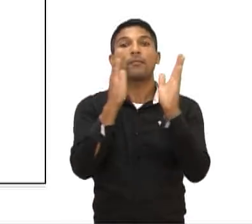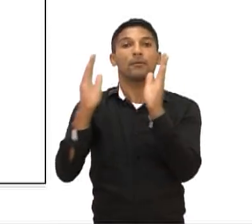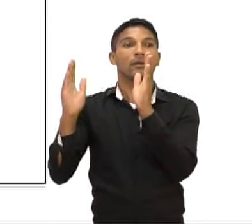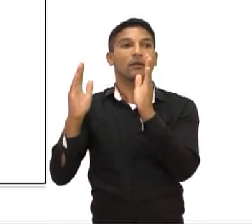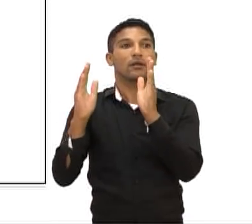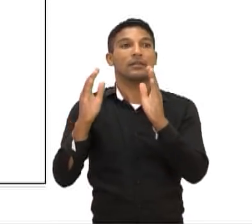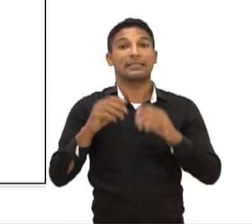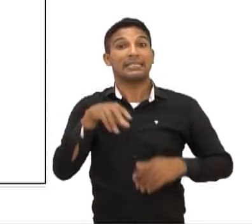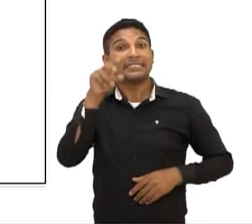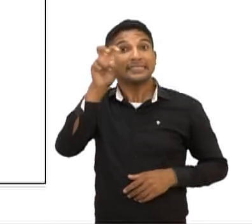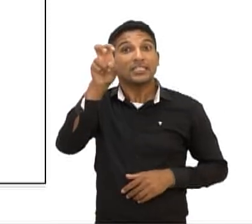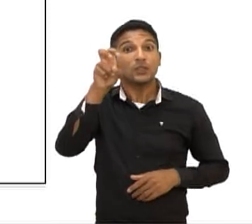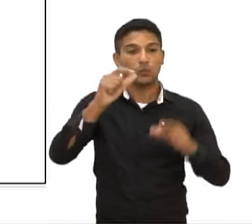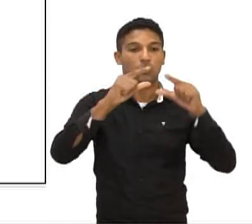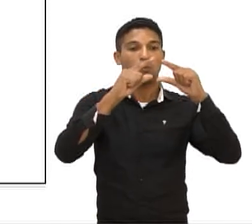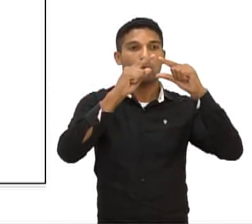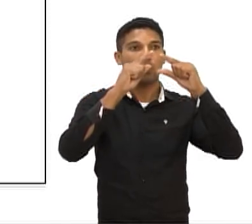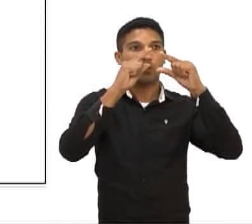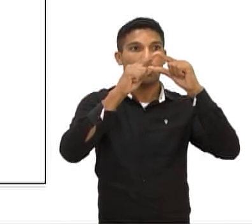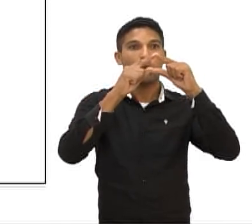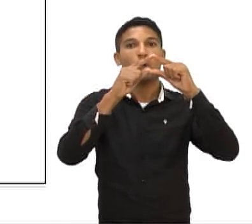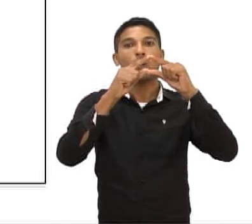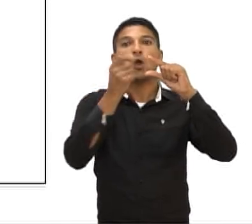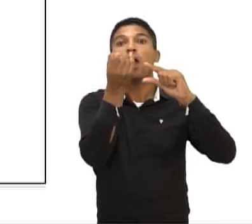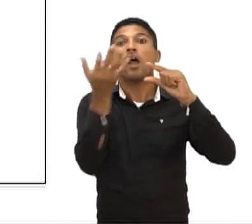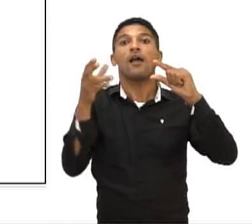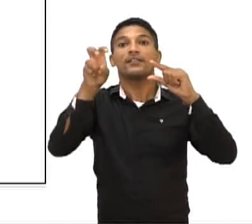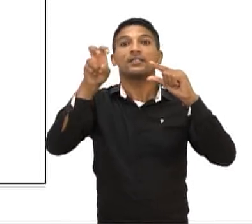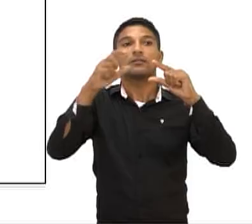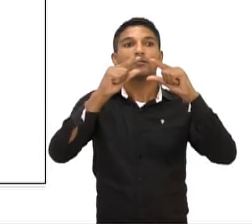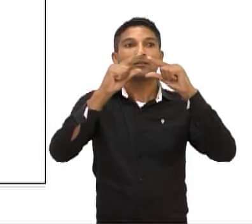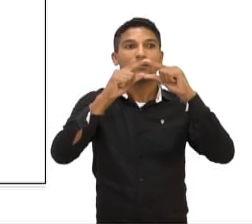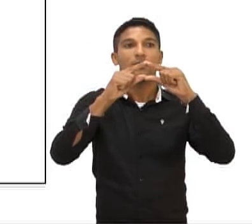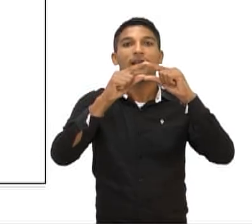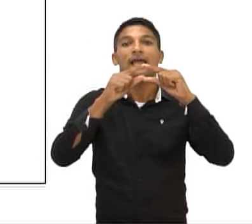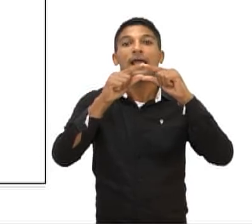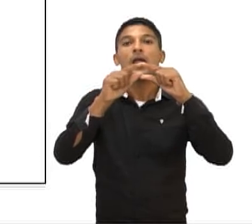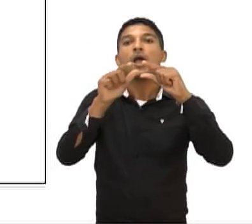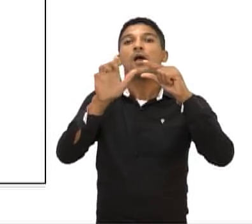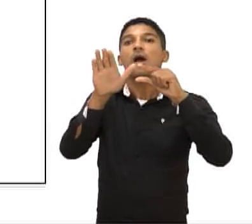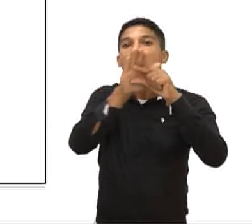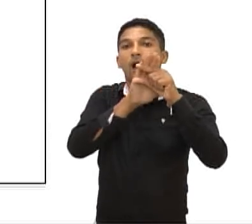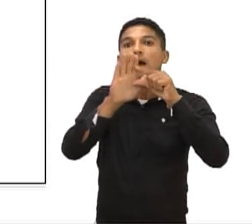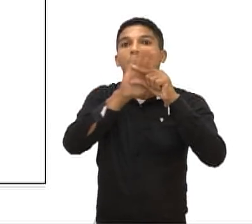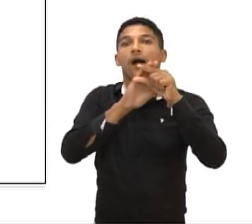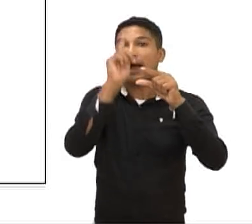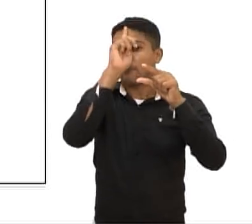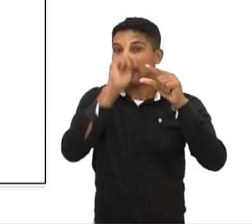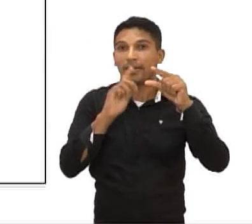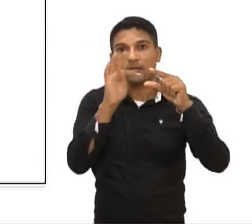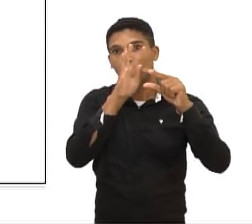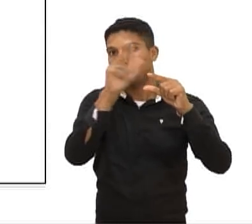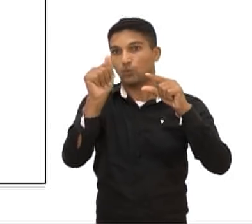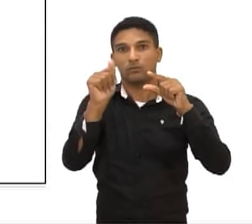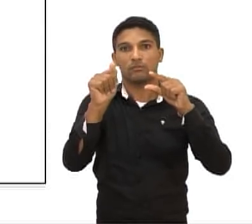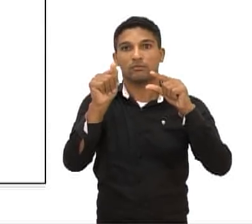5 triângulos, 1, 2, 3, 4, 5, e estão 5 deles amarelos. O segundo também, né? A mesma